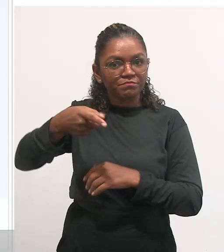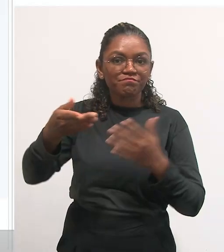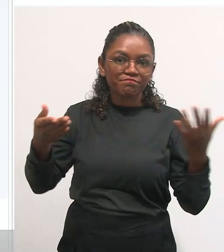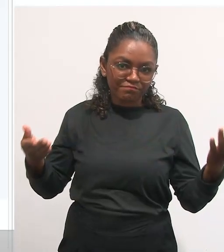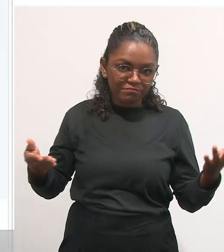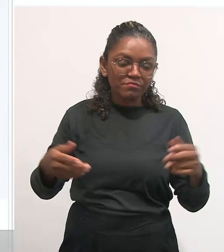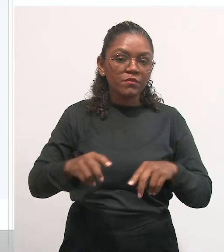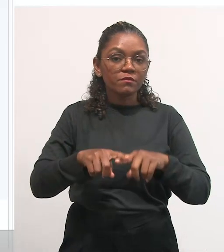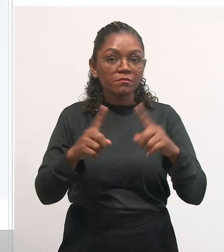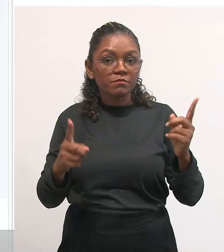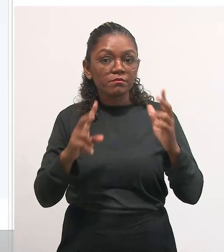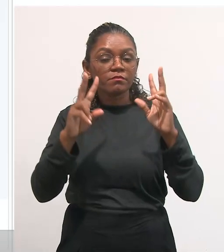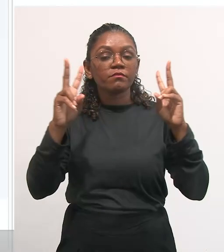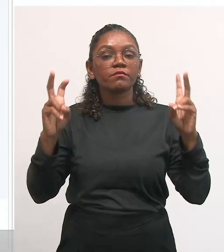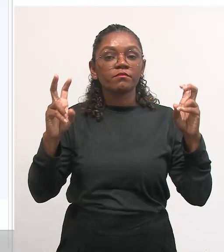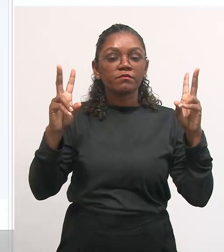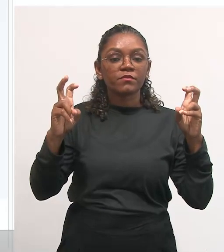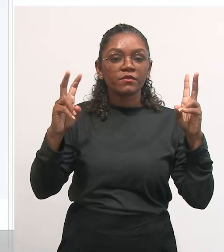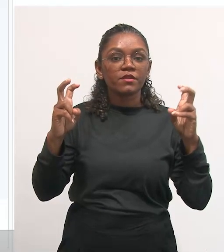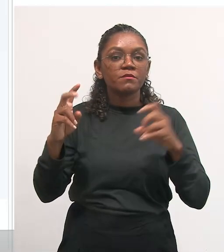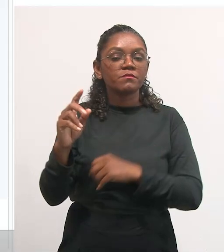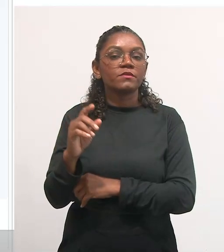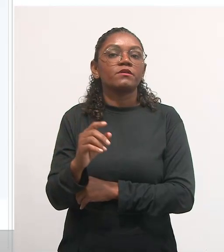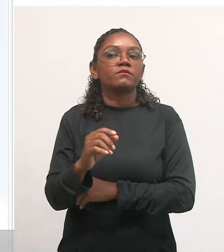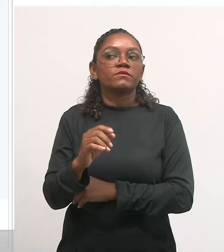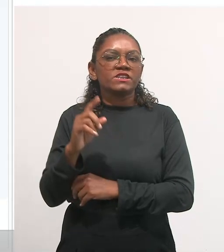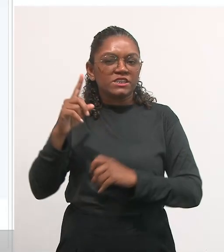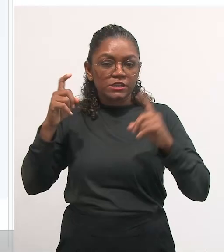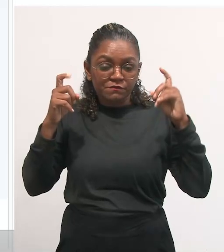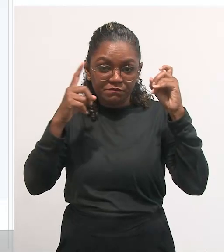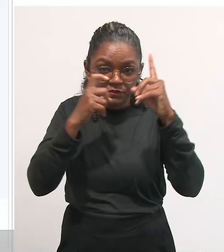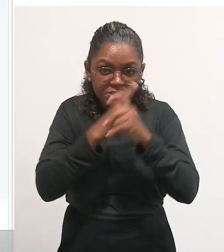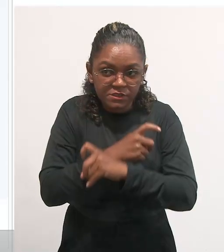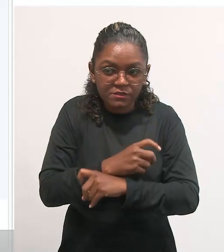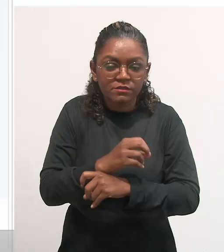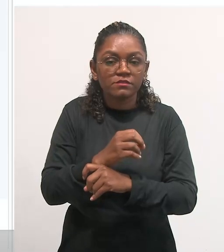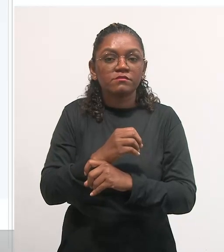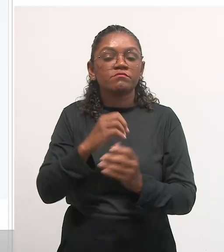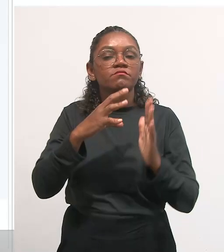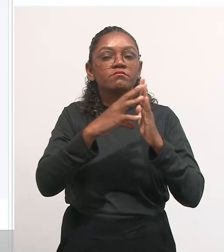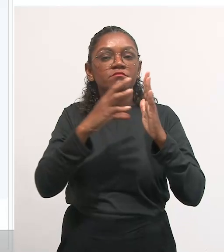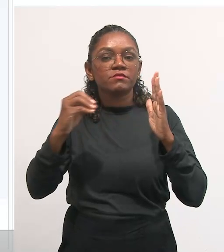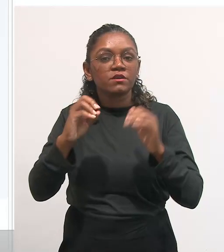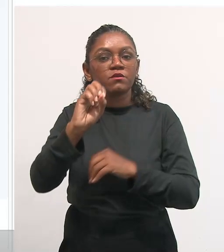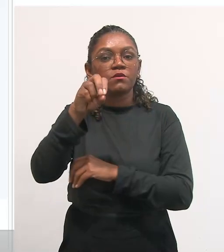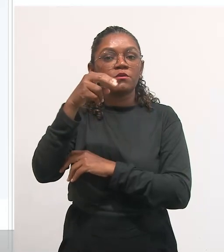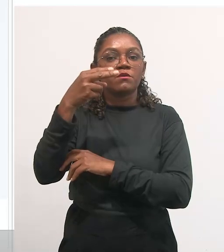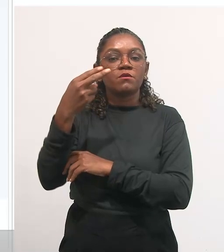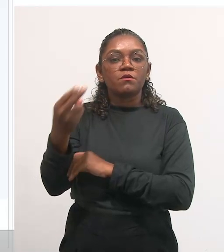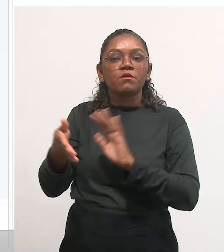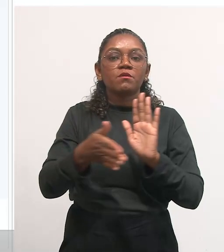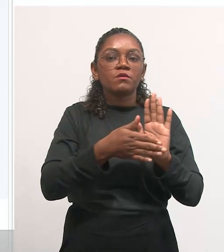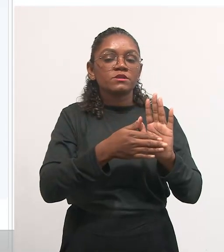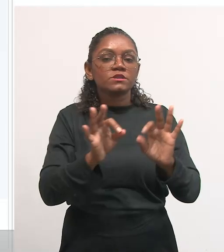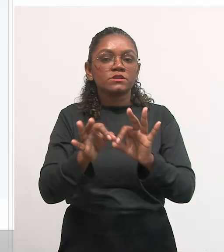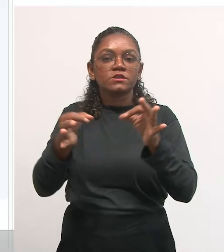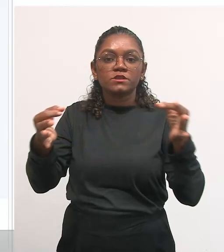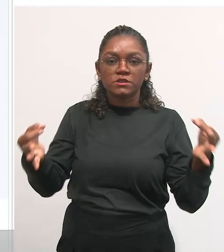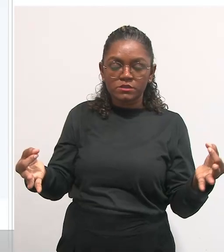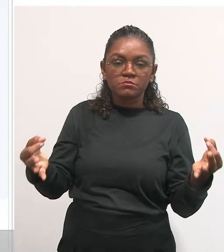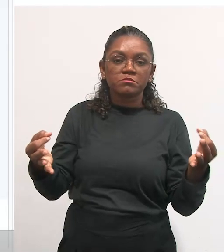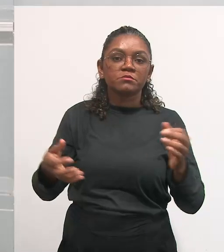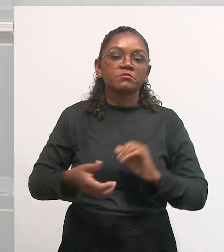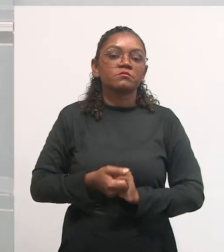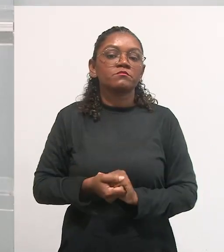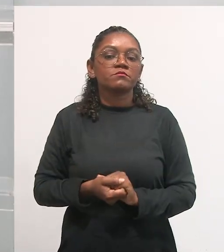controvertido e ideológico de difícil concretização no modelo ou proposição simples quando sacristã